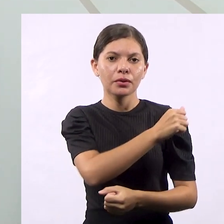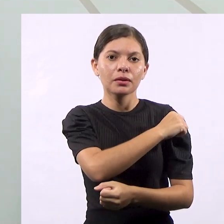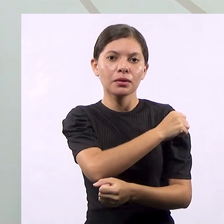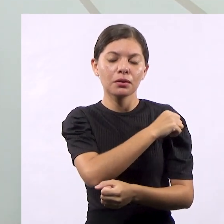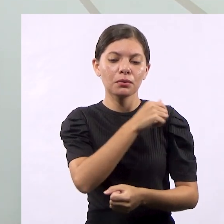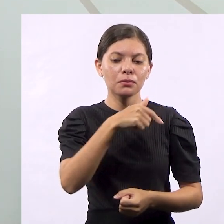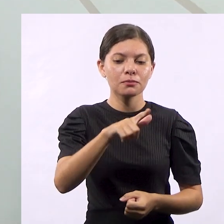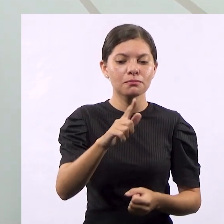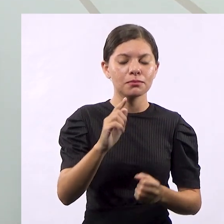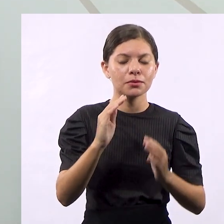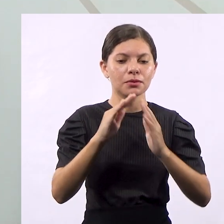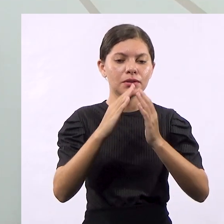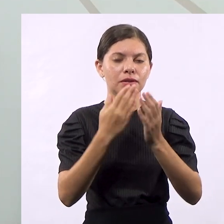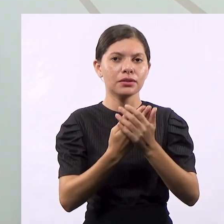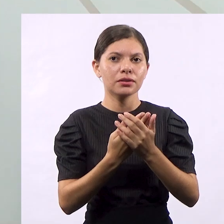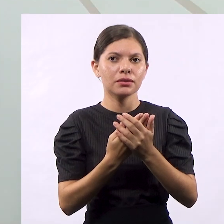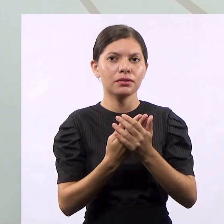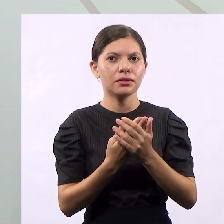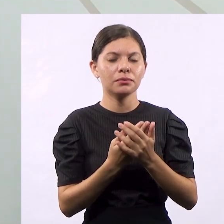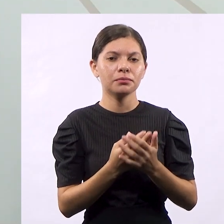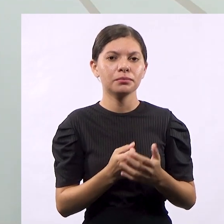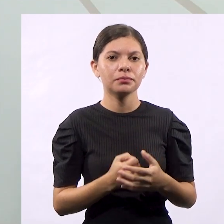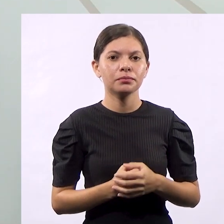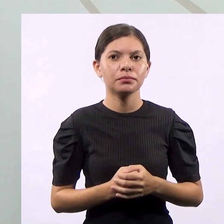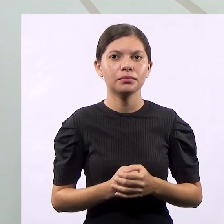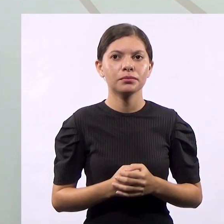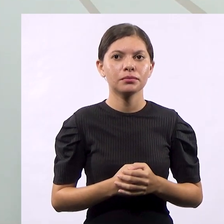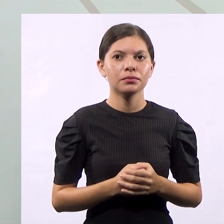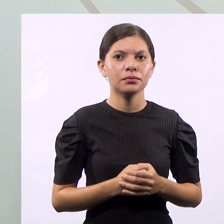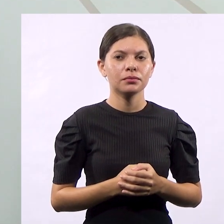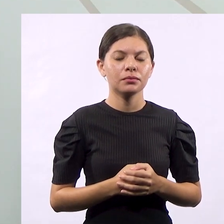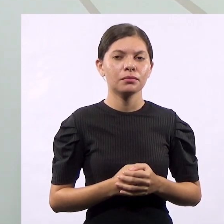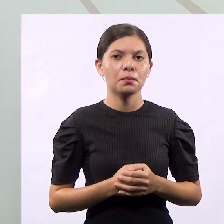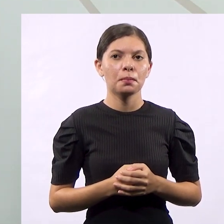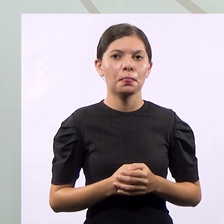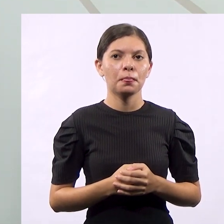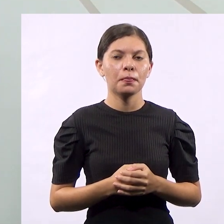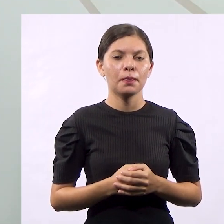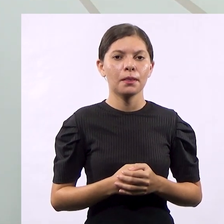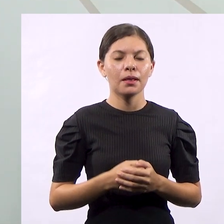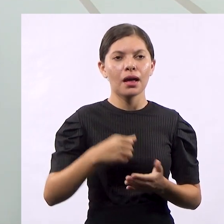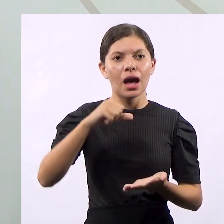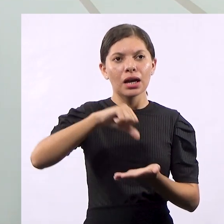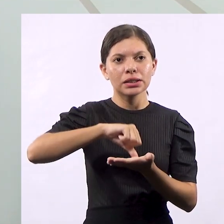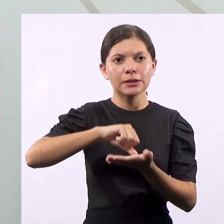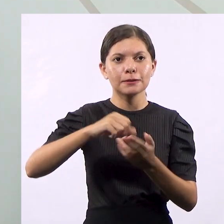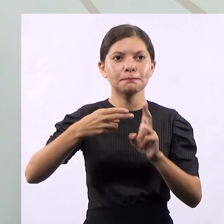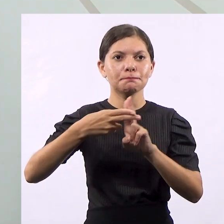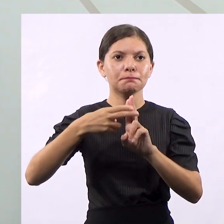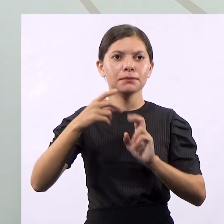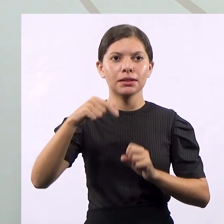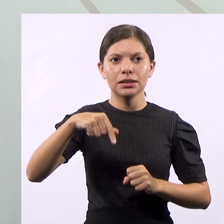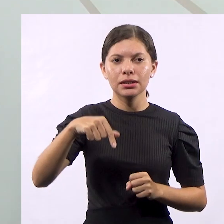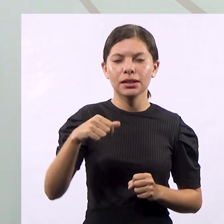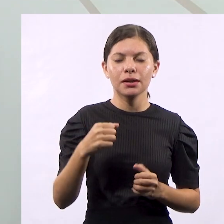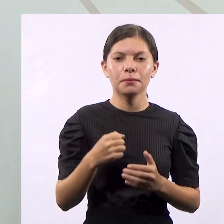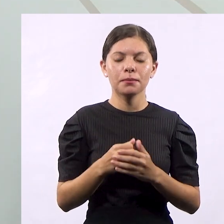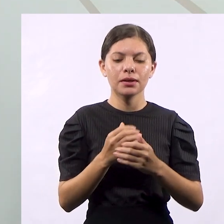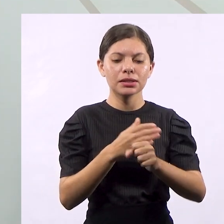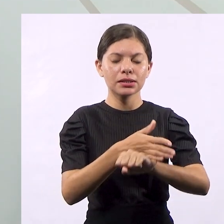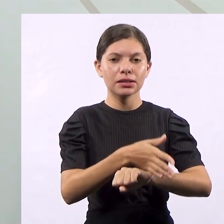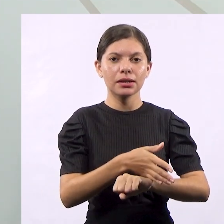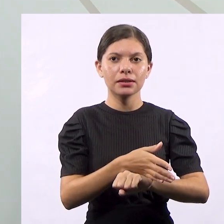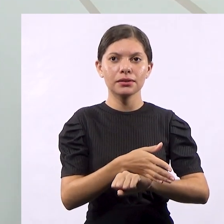à escola. E aí a gente acrescenta o êxito, né, que é até uma das políticas do Instituto Federal de Rondônia. Então, o IFRO pensa não só